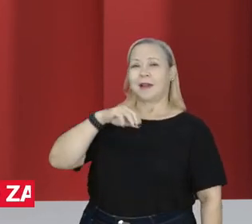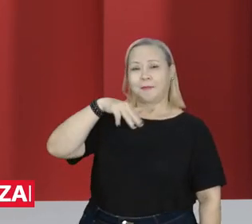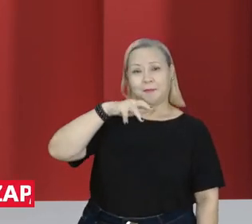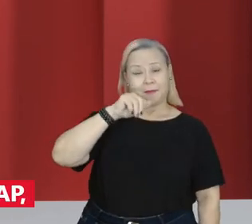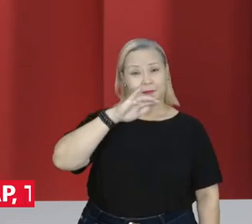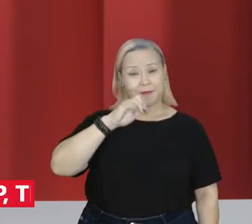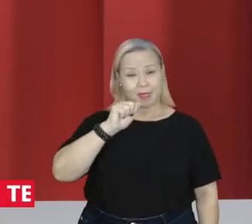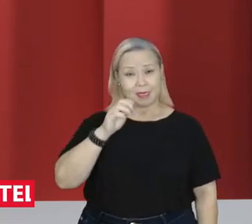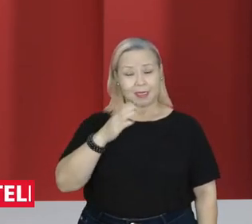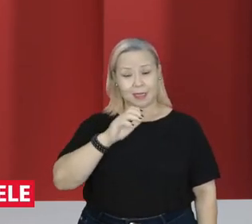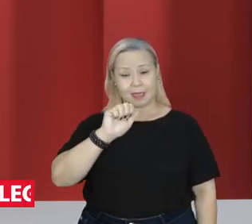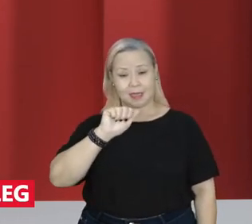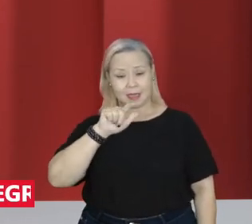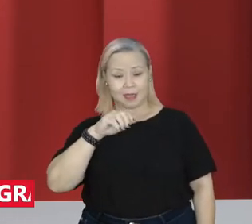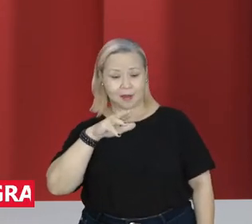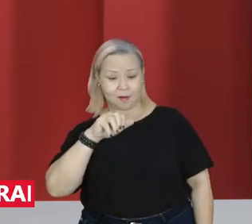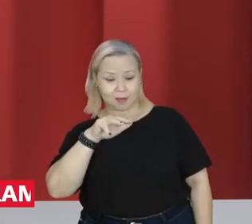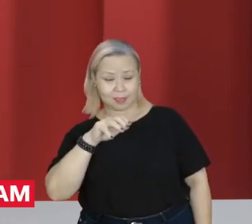Vitor Hanner,